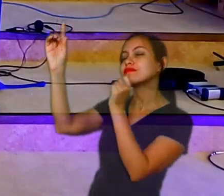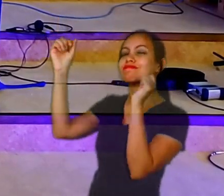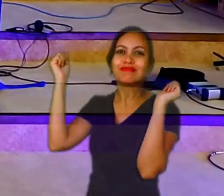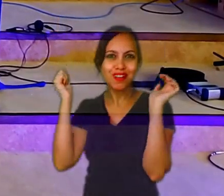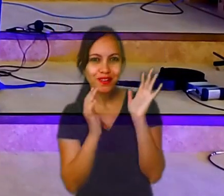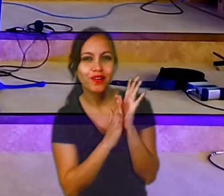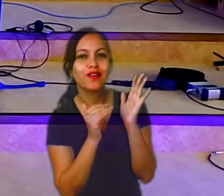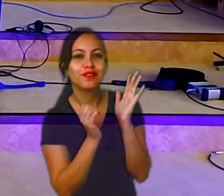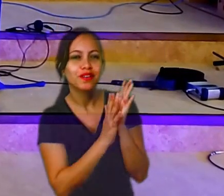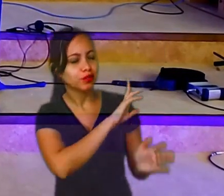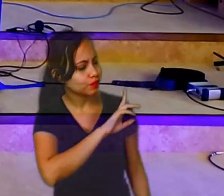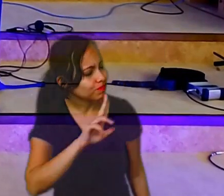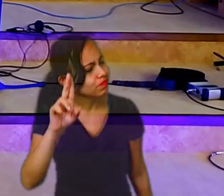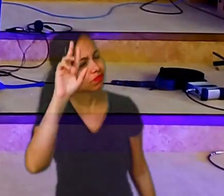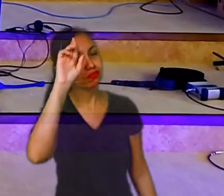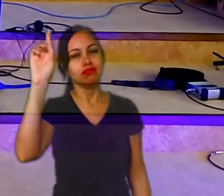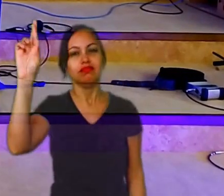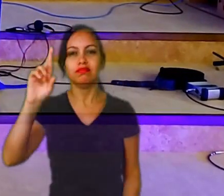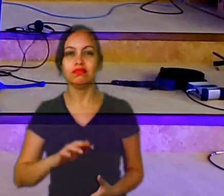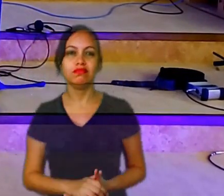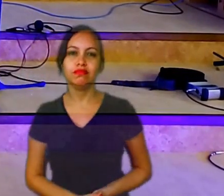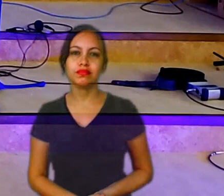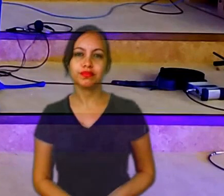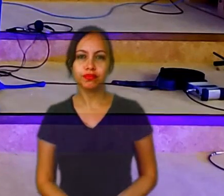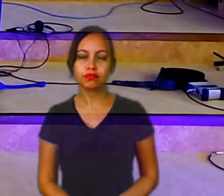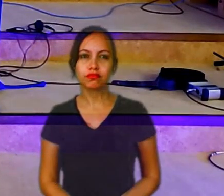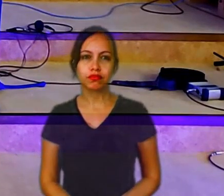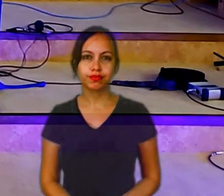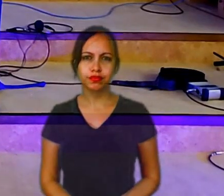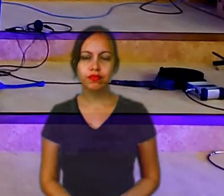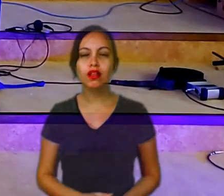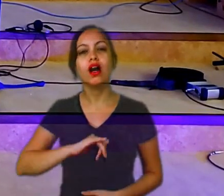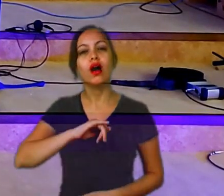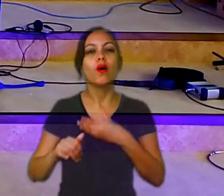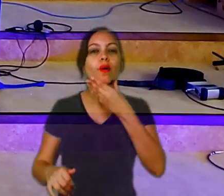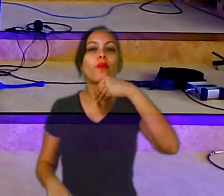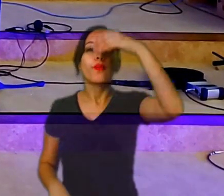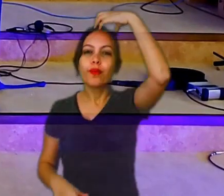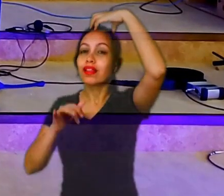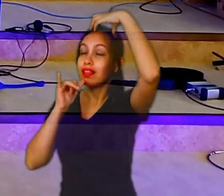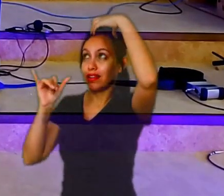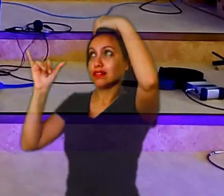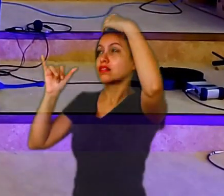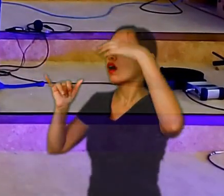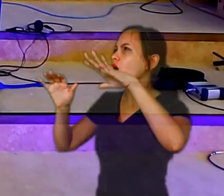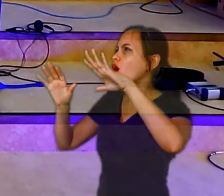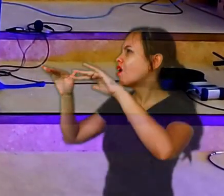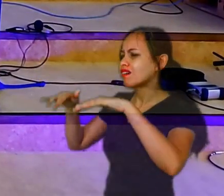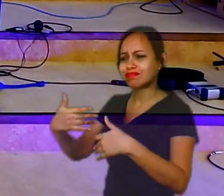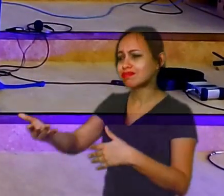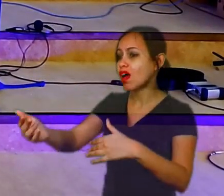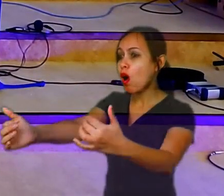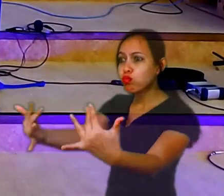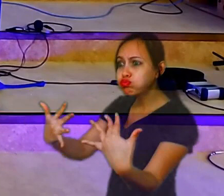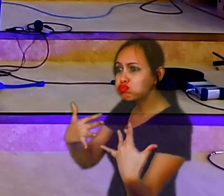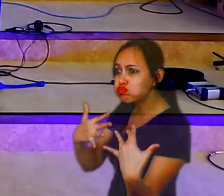Louvado seja o nome do Senhor, queridos. Josafá está dizendo: olha, Senhor, a multidão é muito